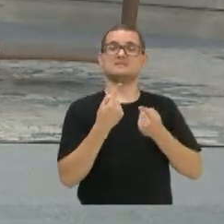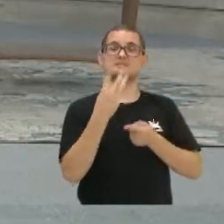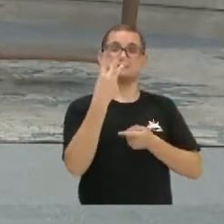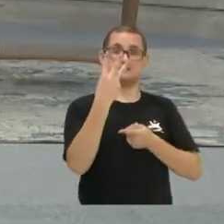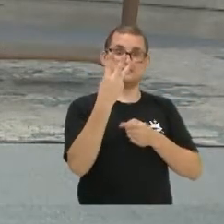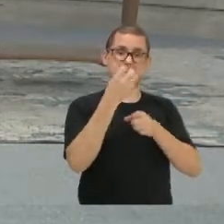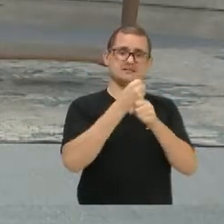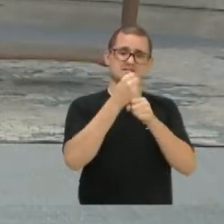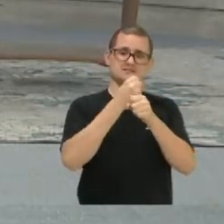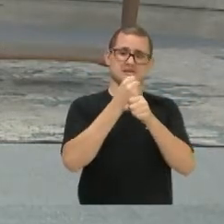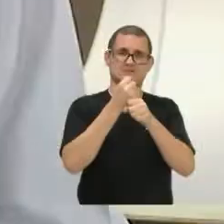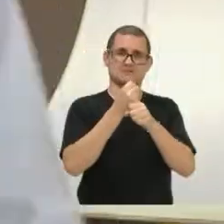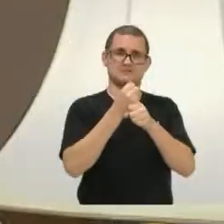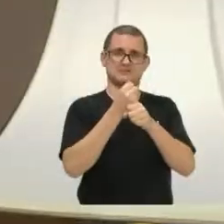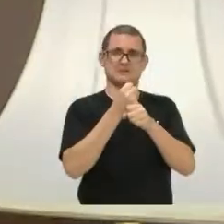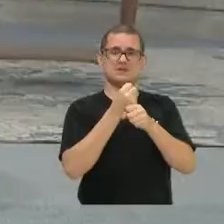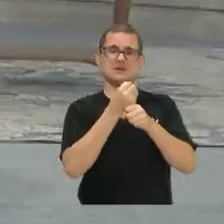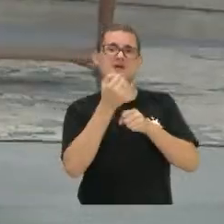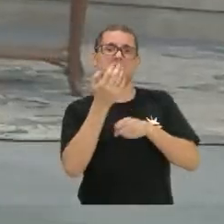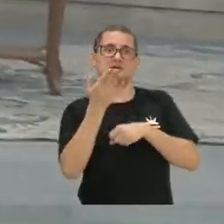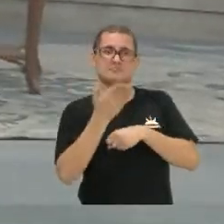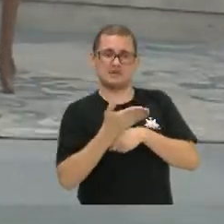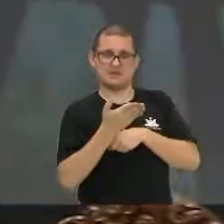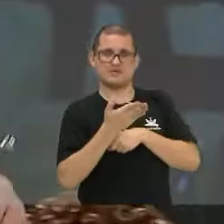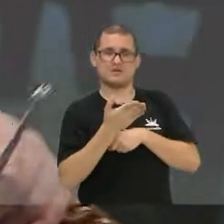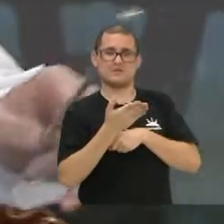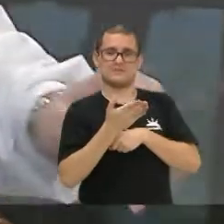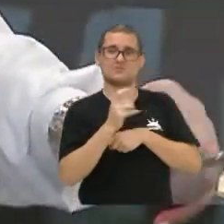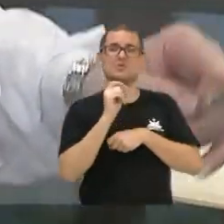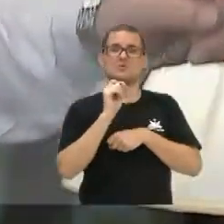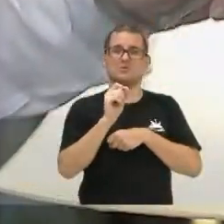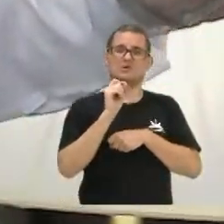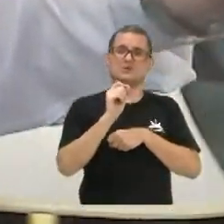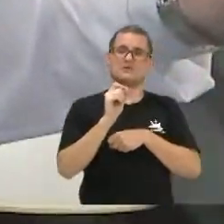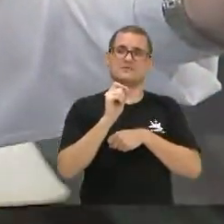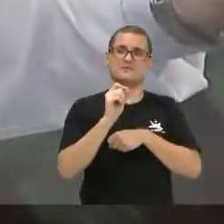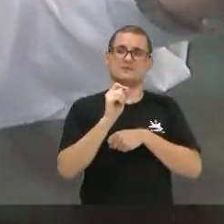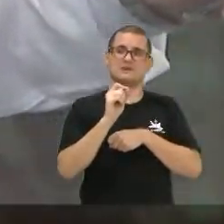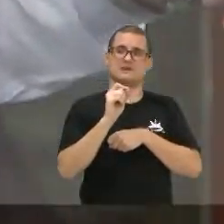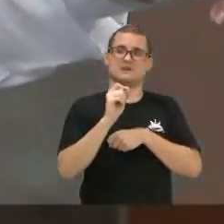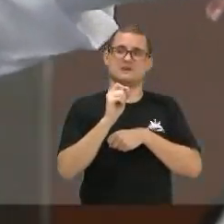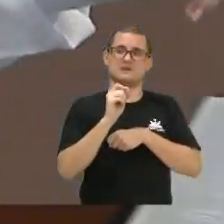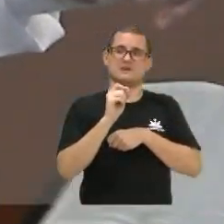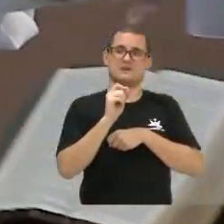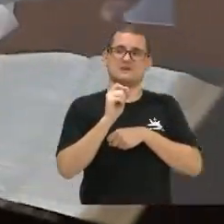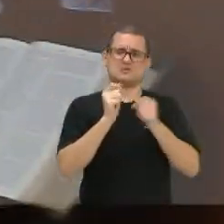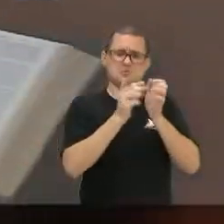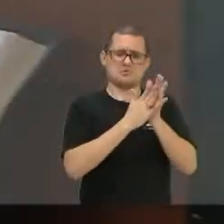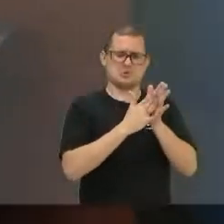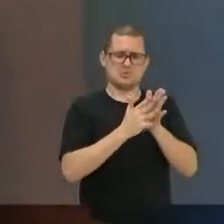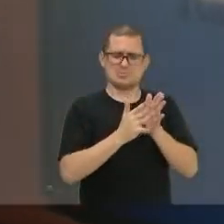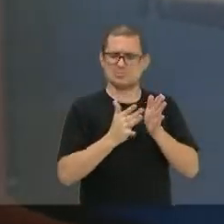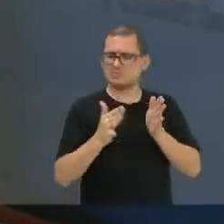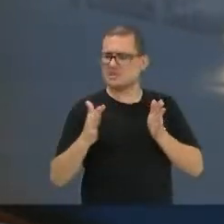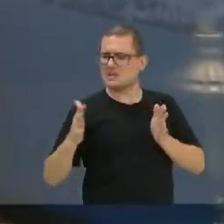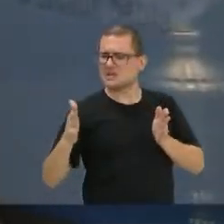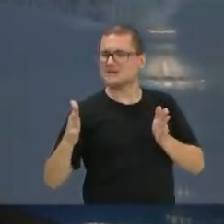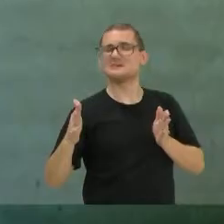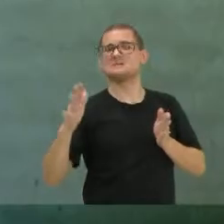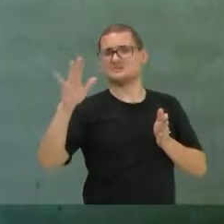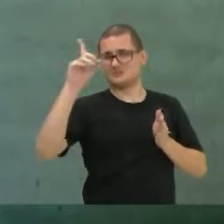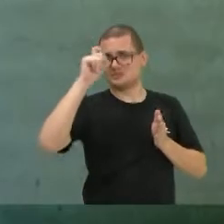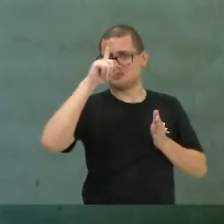anos e meio de 1.260 dias isto é como outrora foi um período doloroso